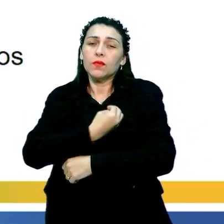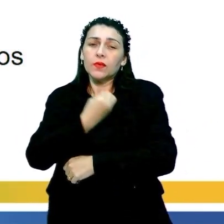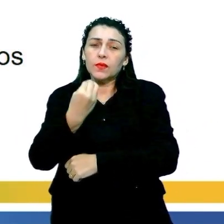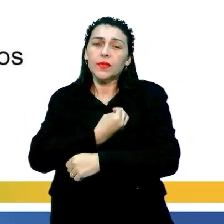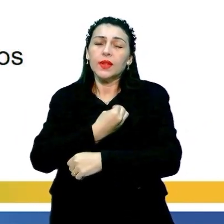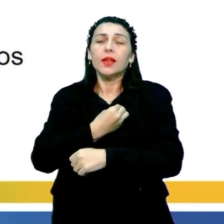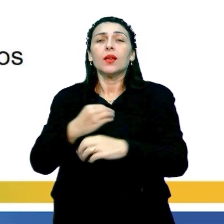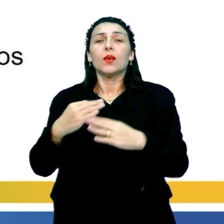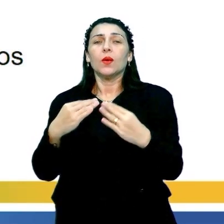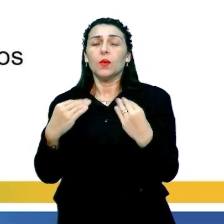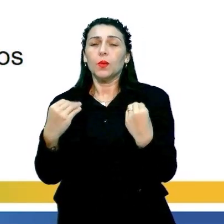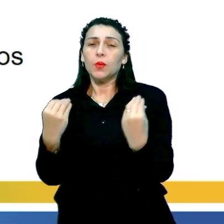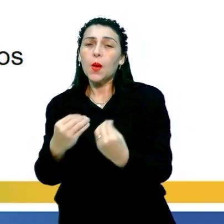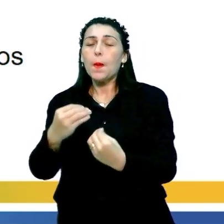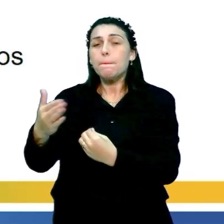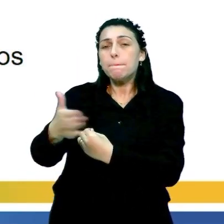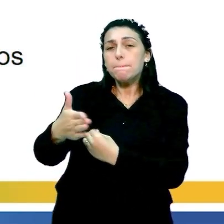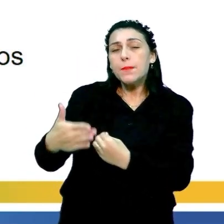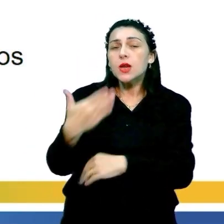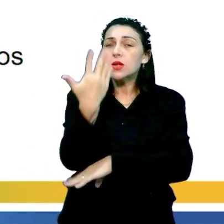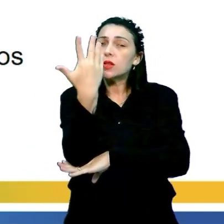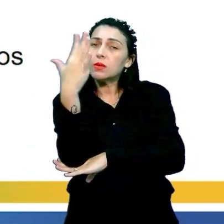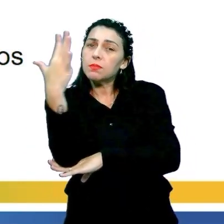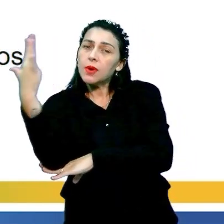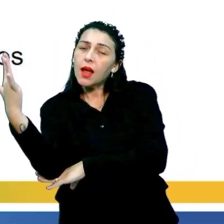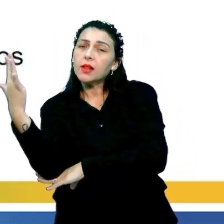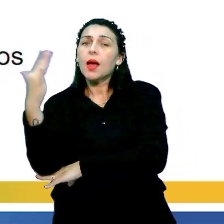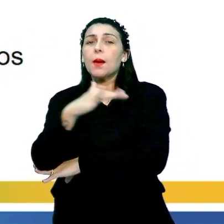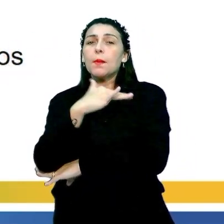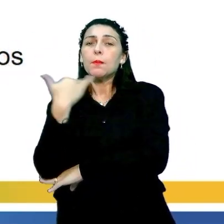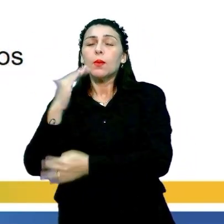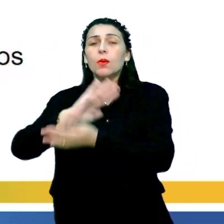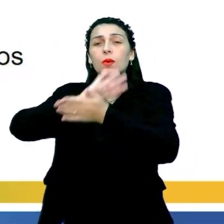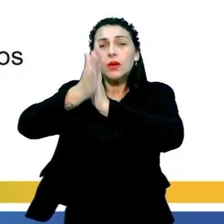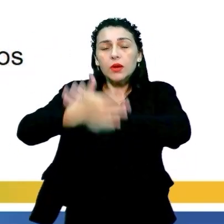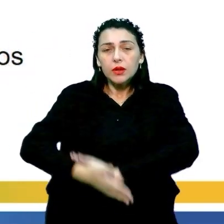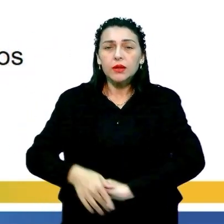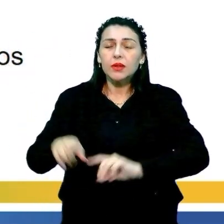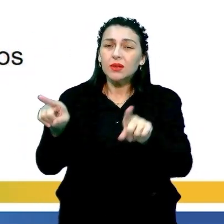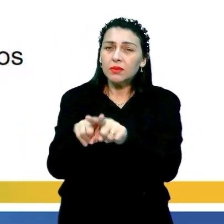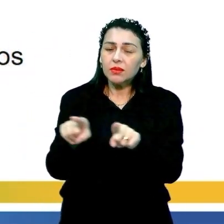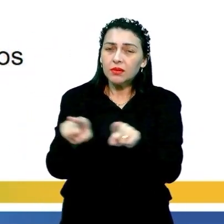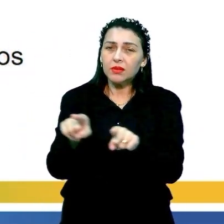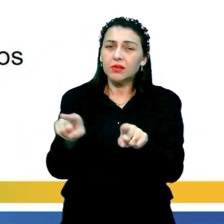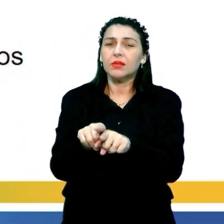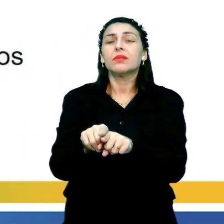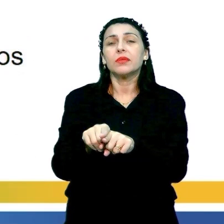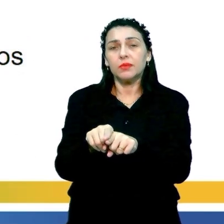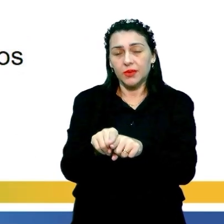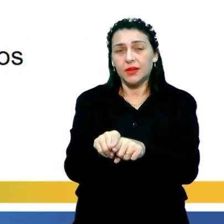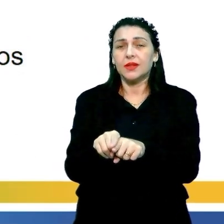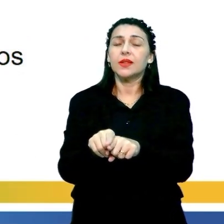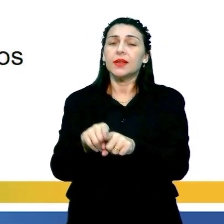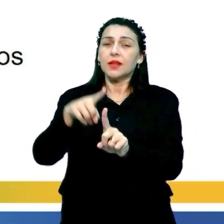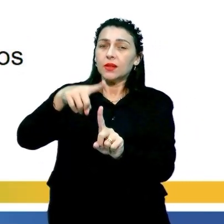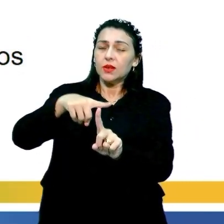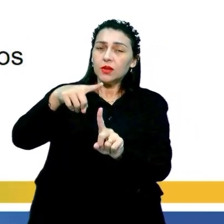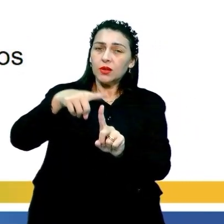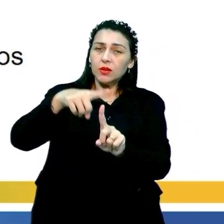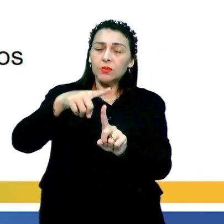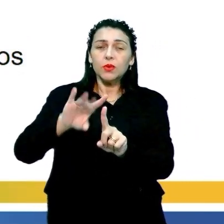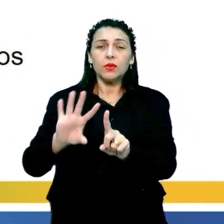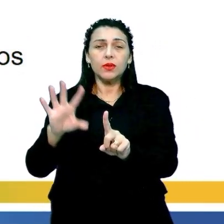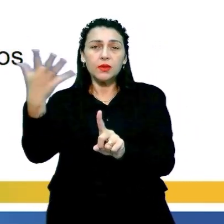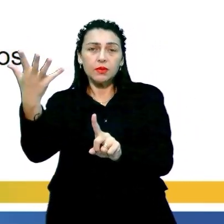mais sensíveis, como peixes, plantas, eles acabam sendo ficando mais vulneráveis a esse tipo de precipitação,